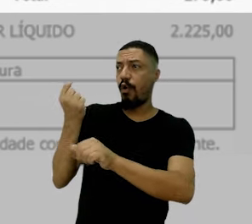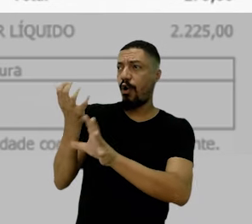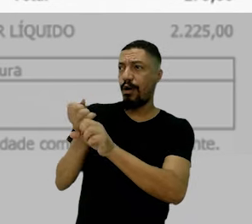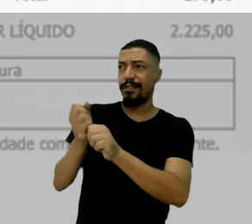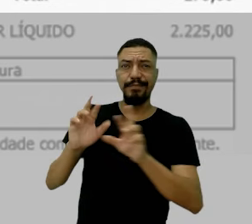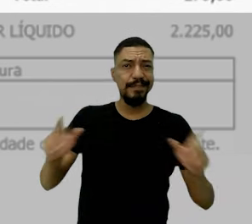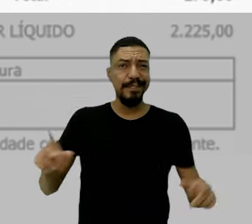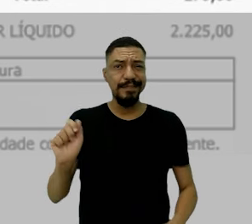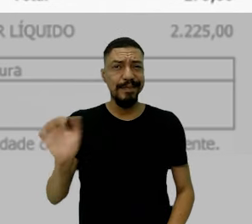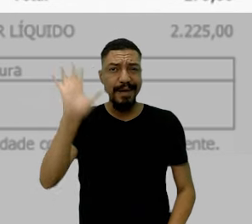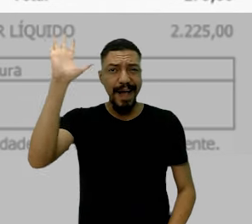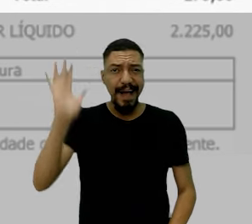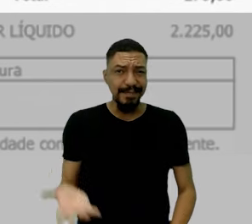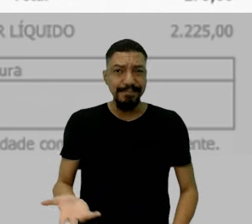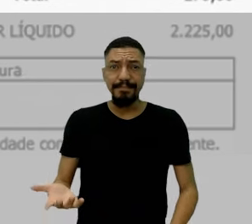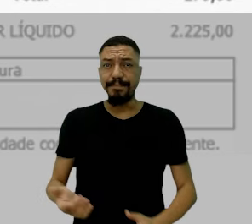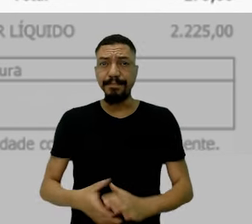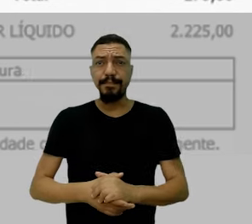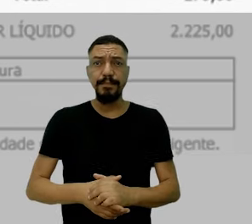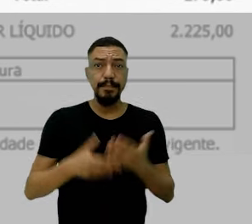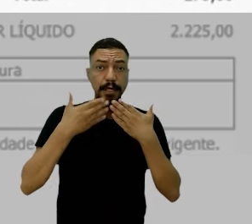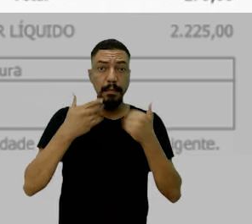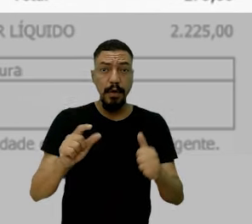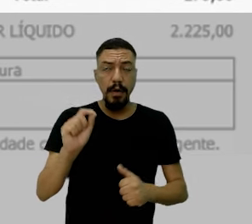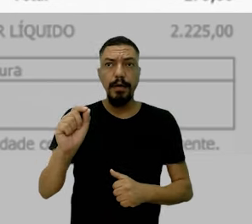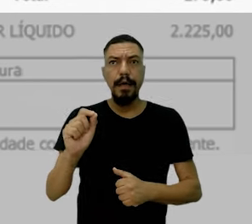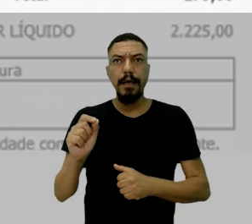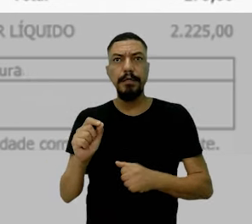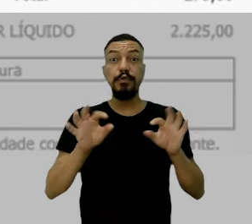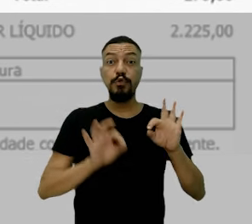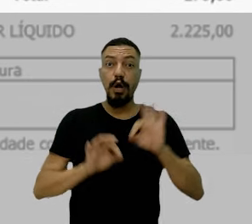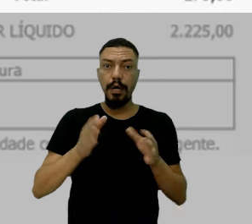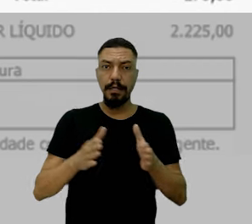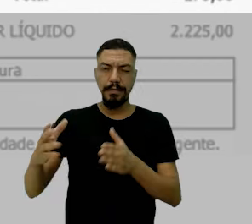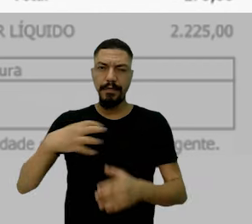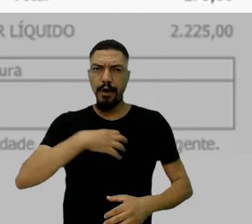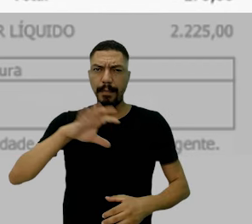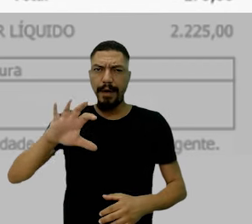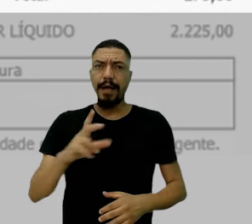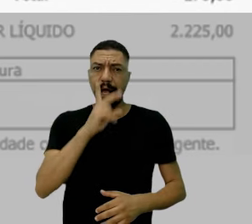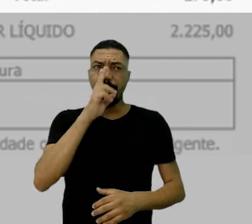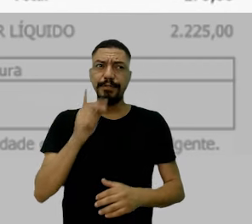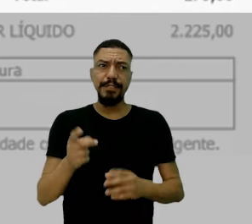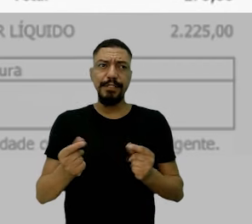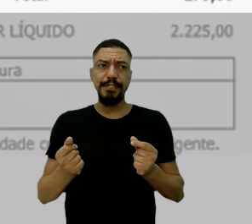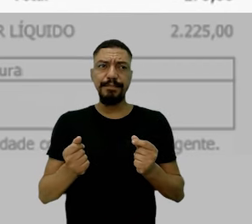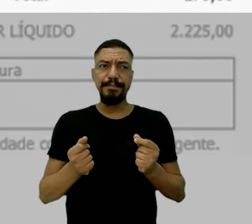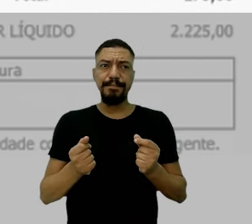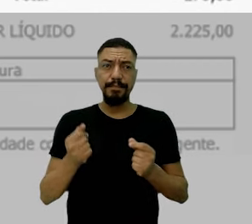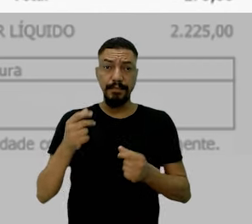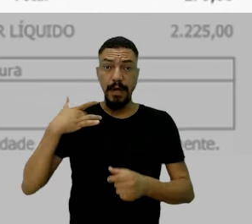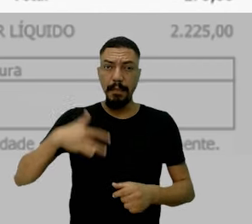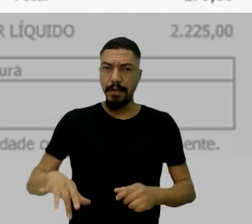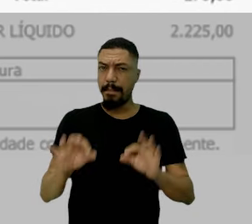individualmente, talvez saia caro para o projeto. Então, se organizem nesse sentido. Assim, eu acho que é uma coisa